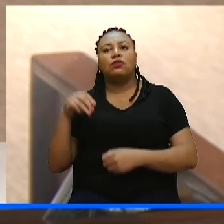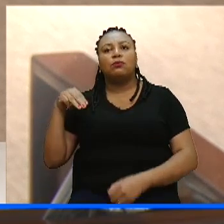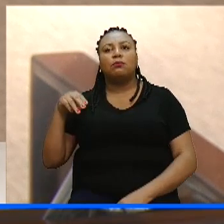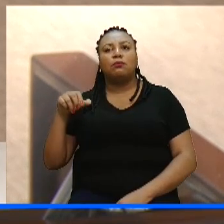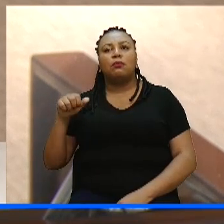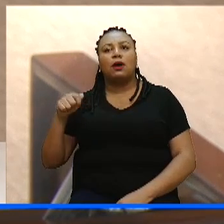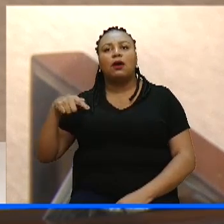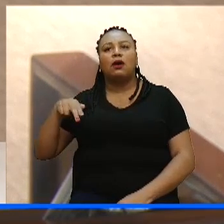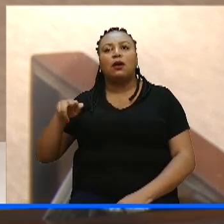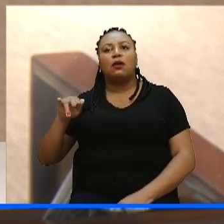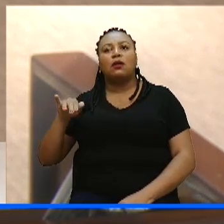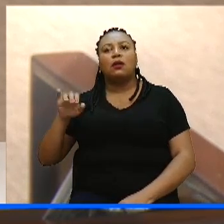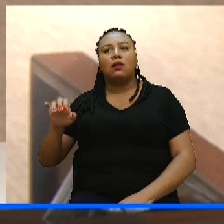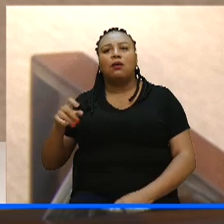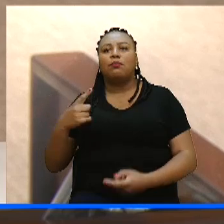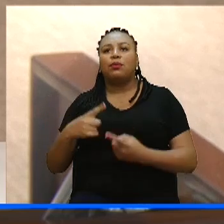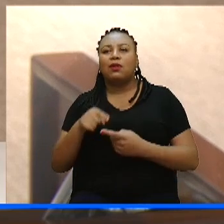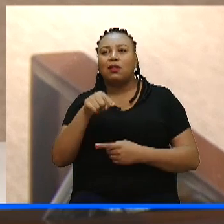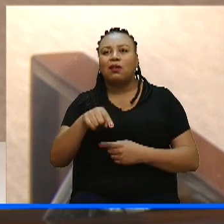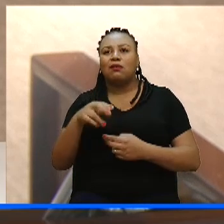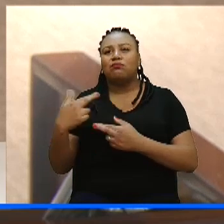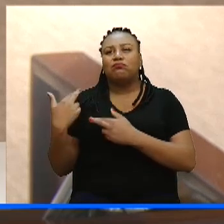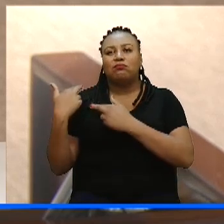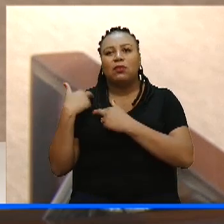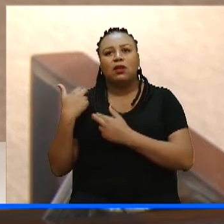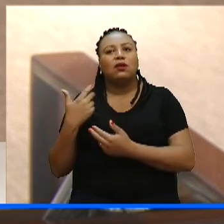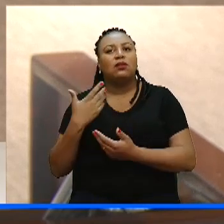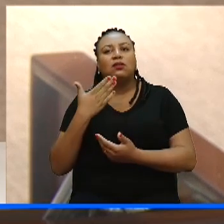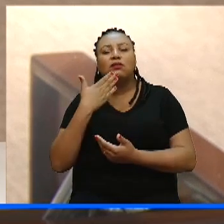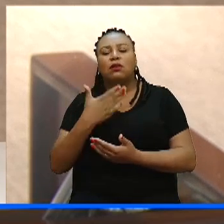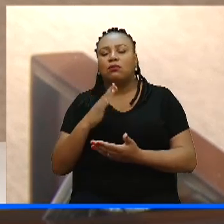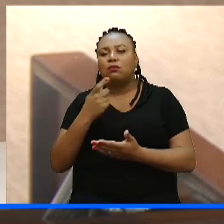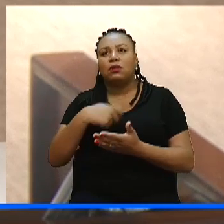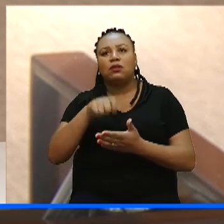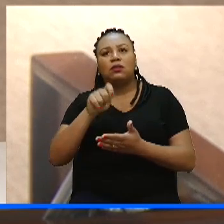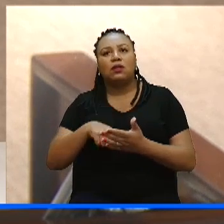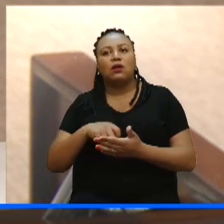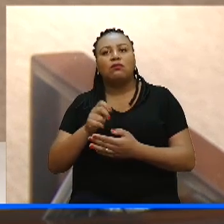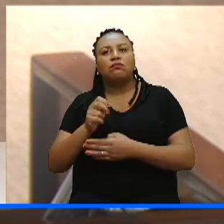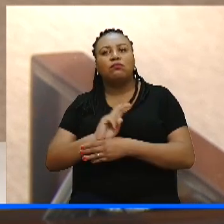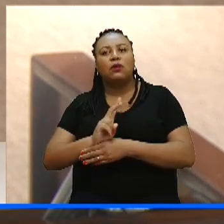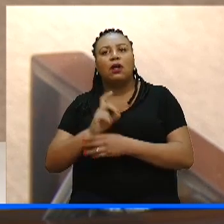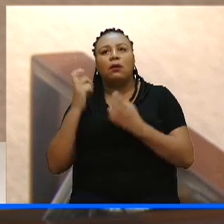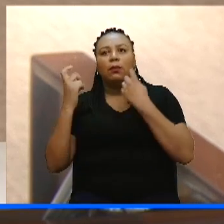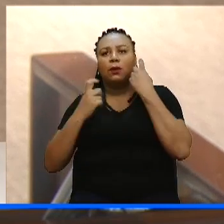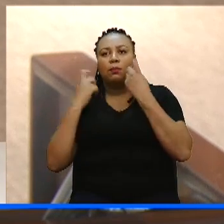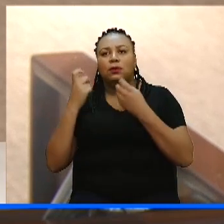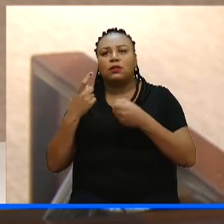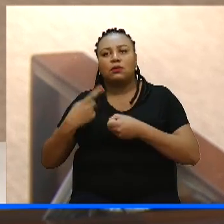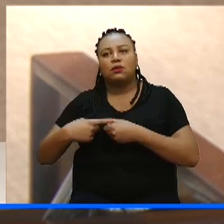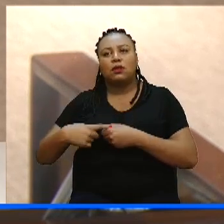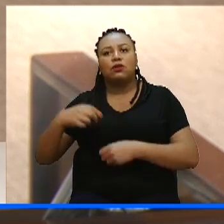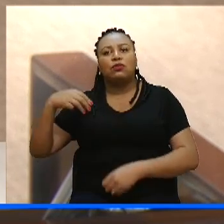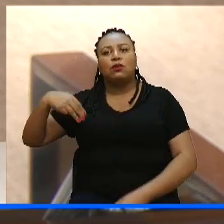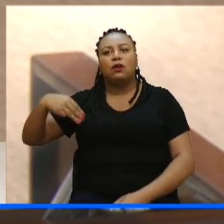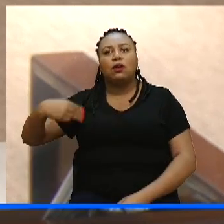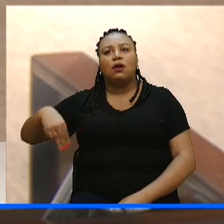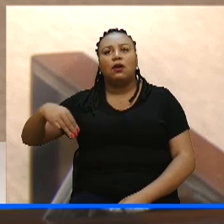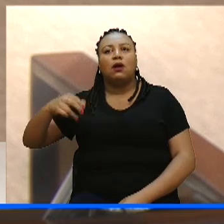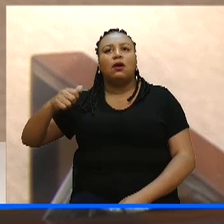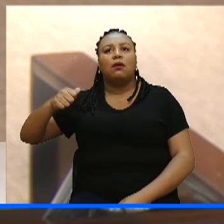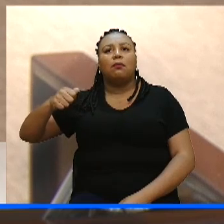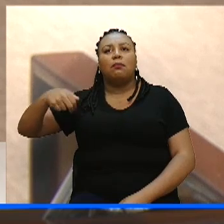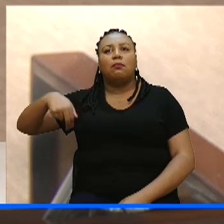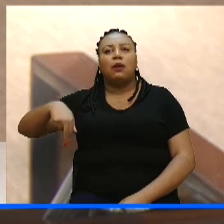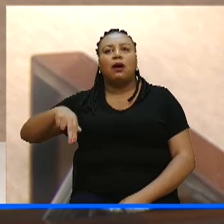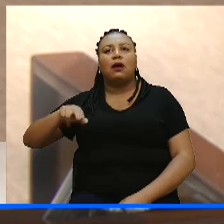agendamento de vistoria por parte da subcomissão parlamentar a preocupação dos moradores da cidade de maquiné com relação à